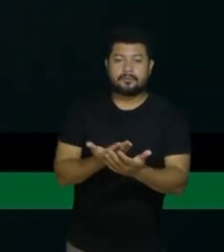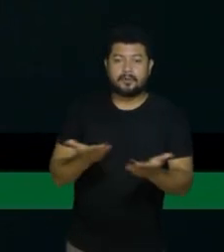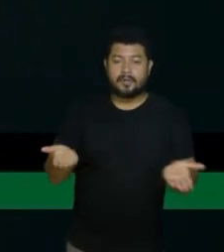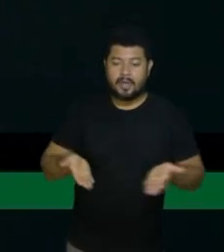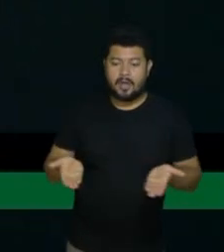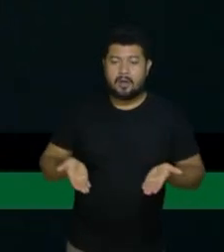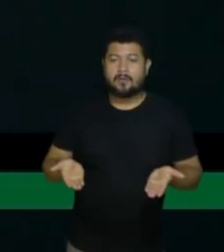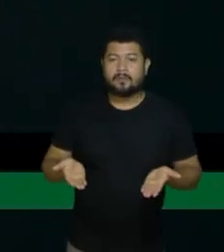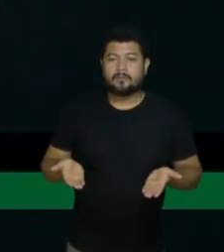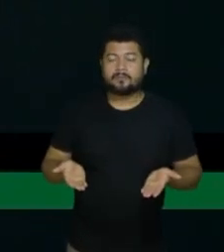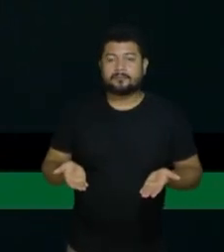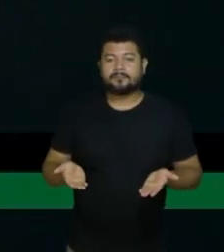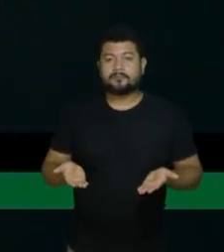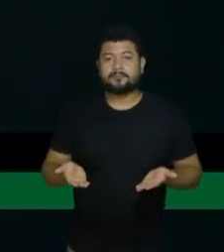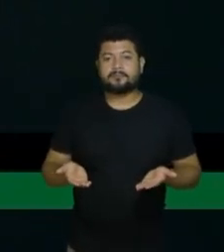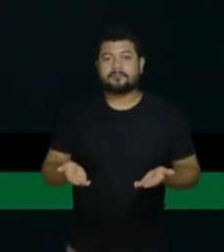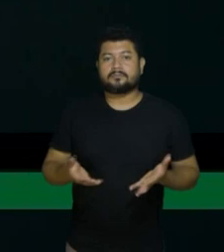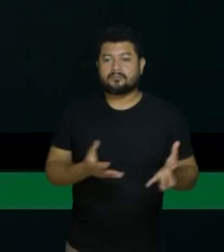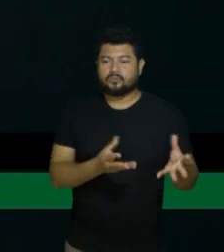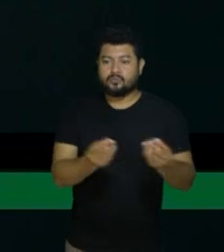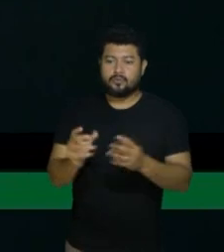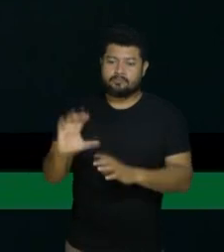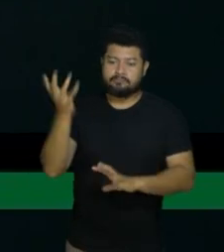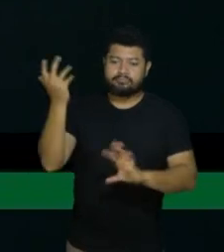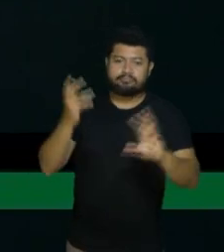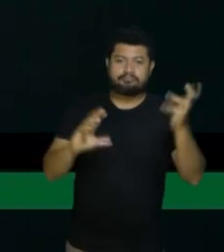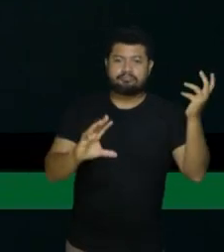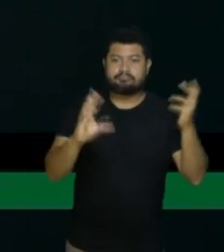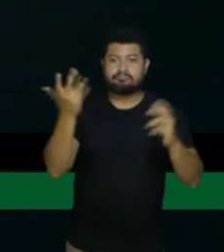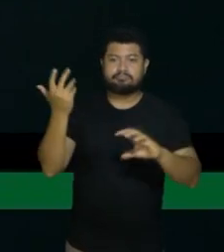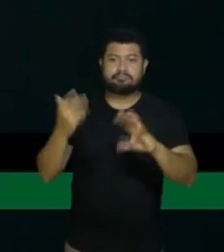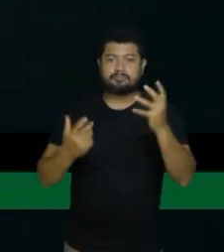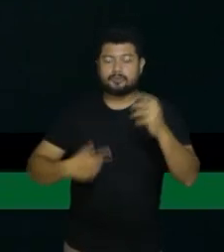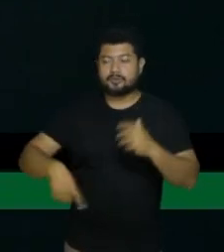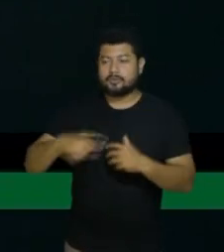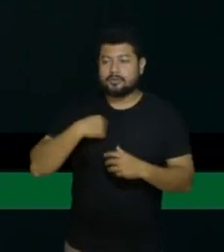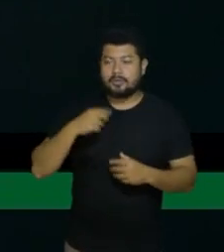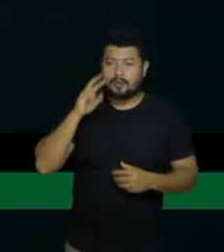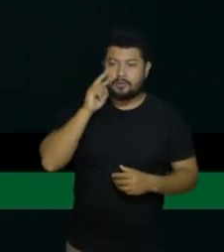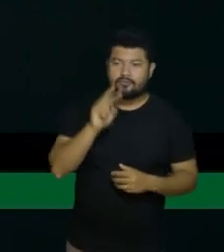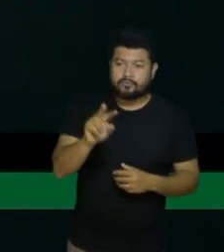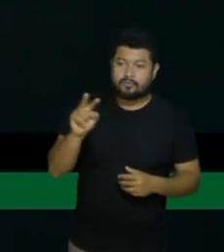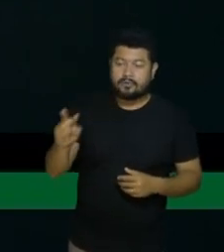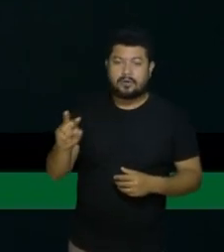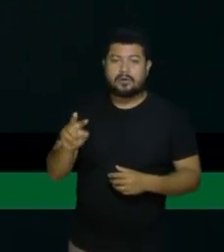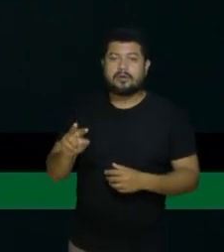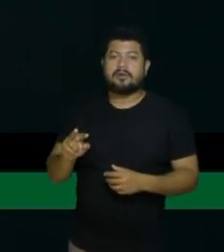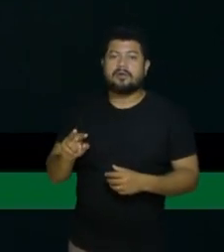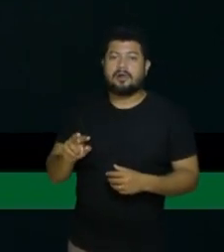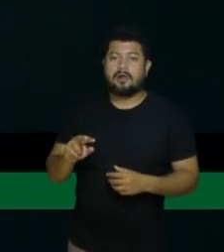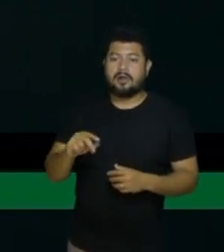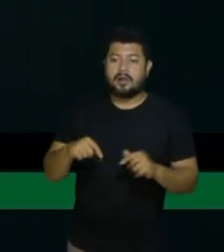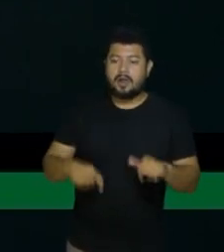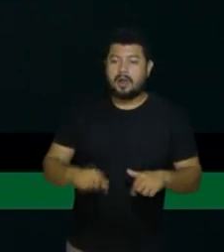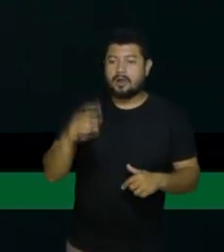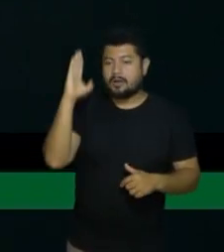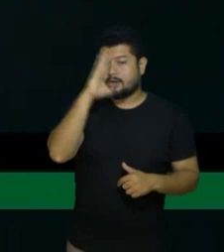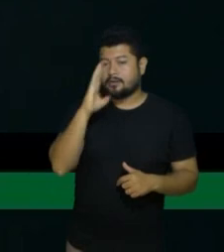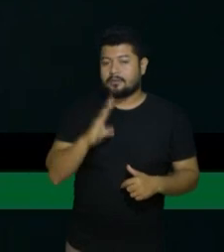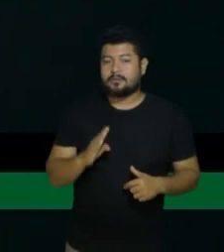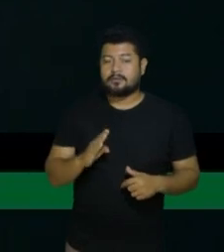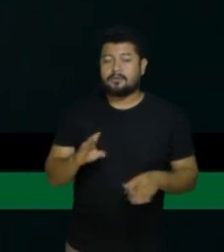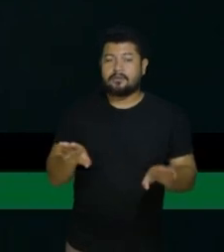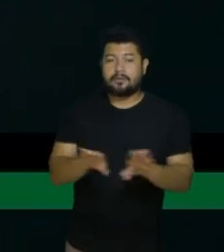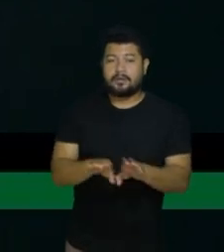muitas muitas situações que nós vivenciamos a nível de Brasil e a nível de